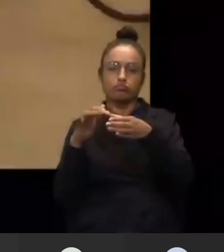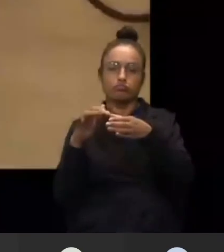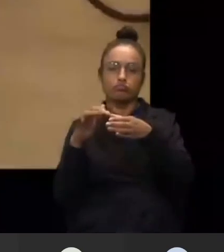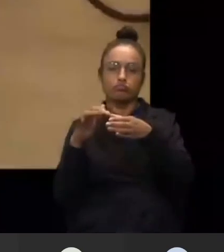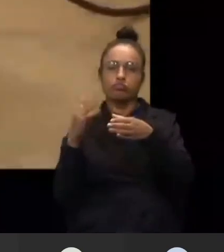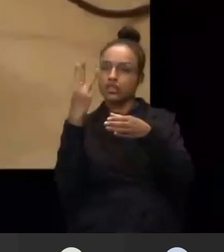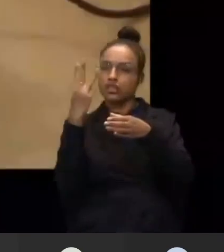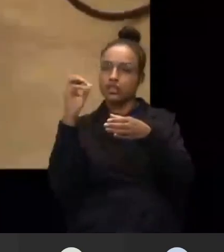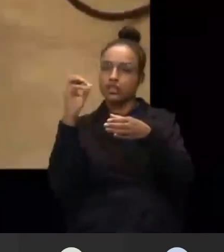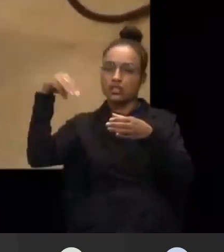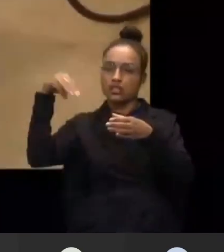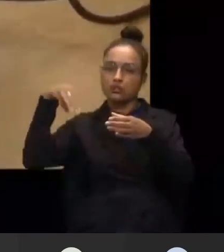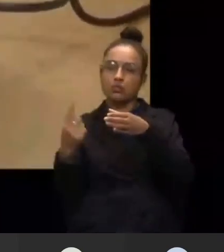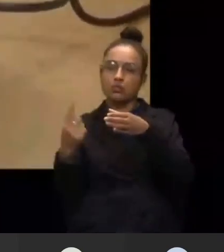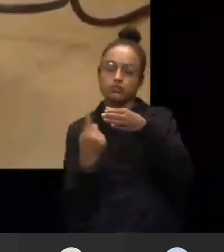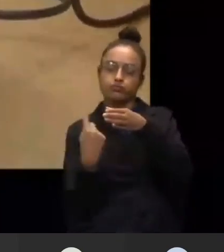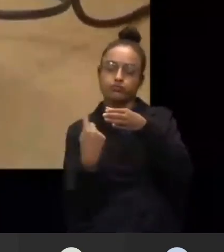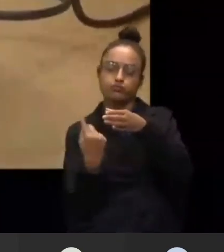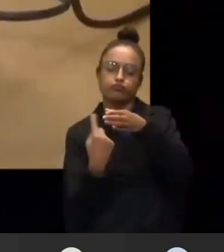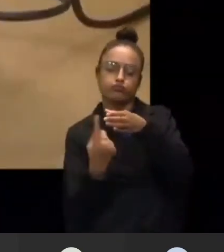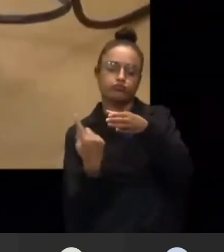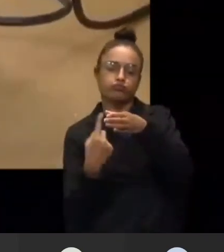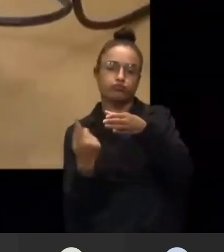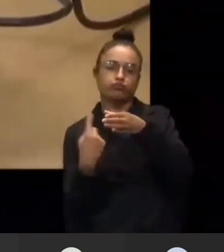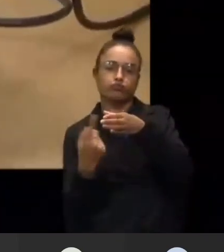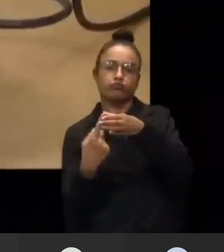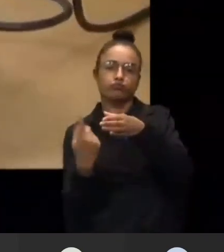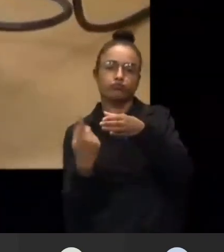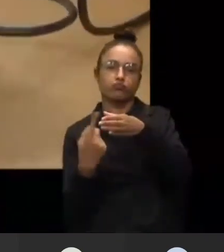Deixar 30 minutos em agitação.